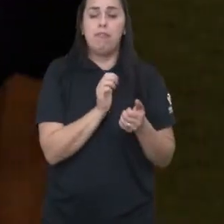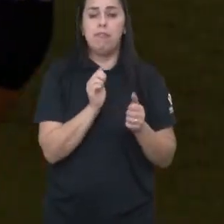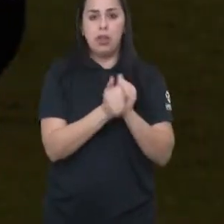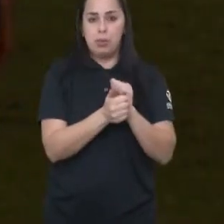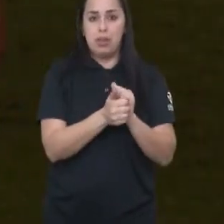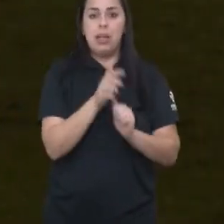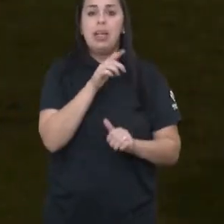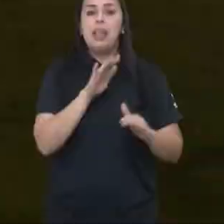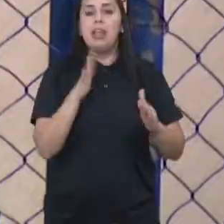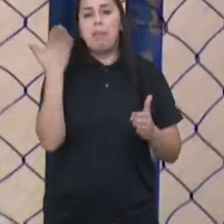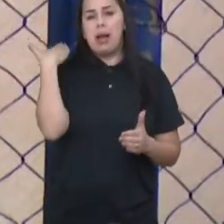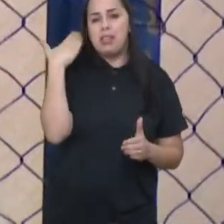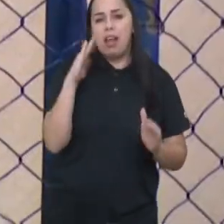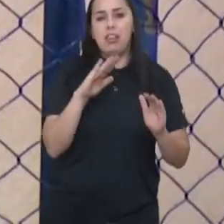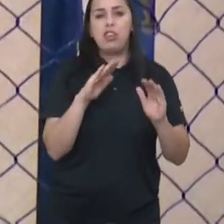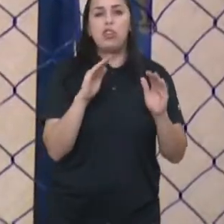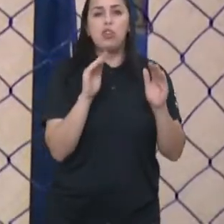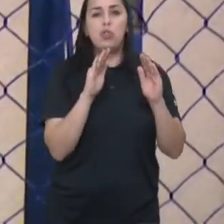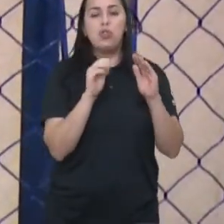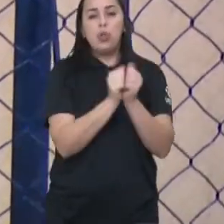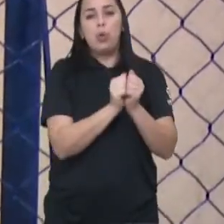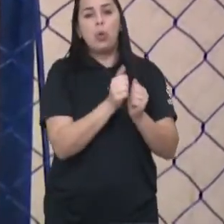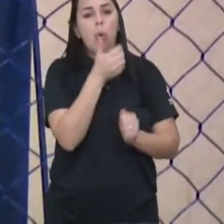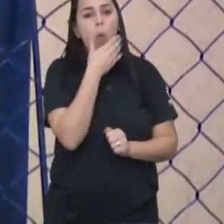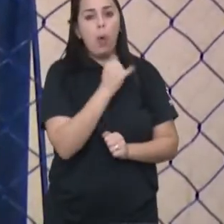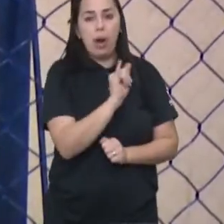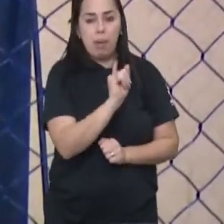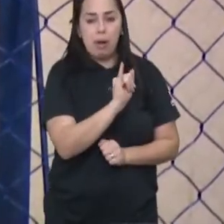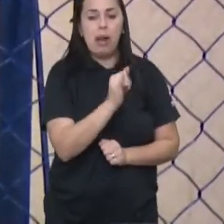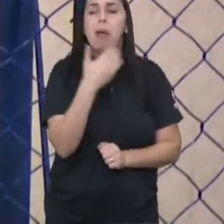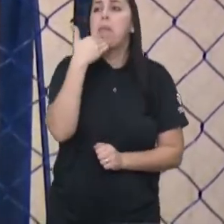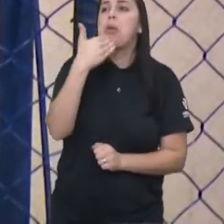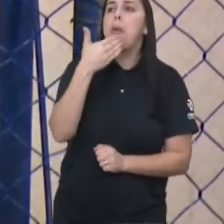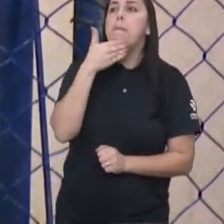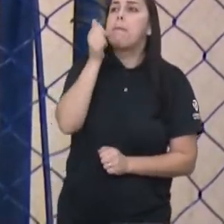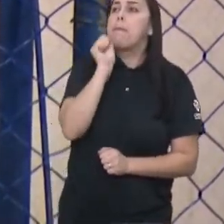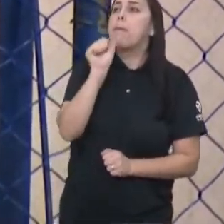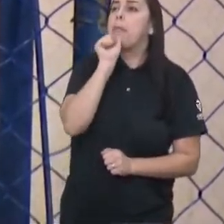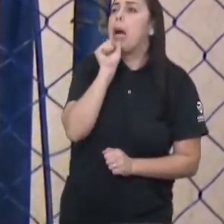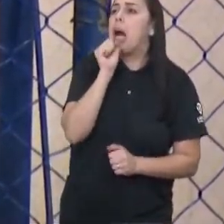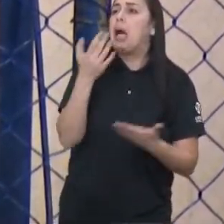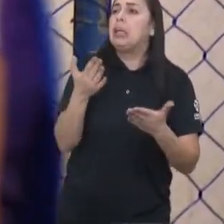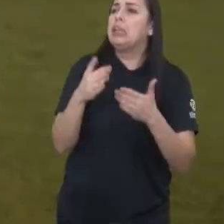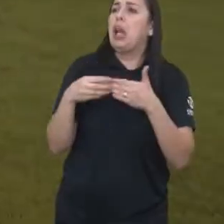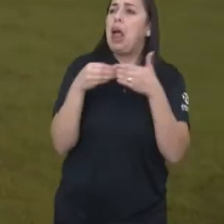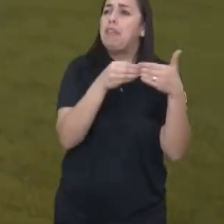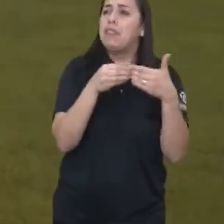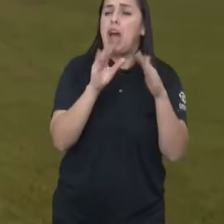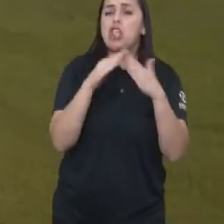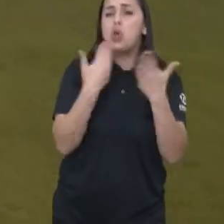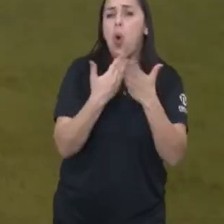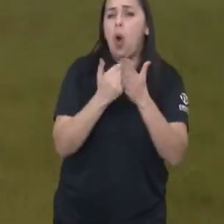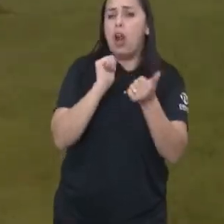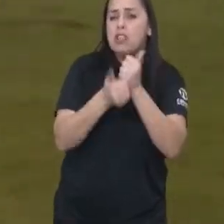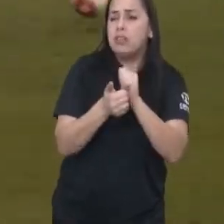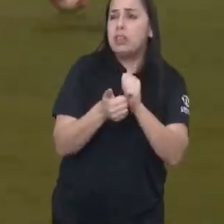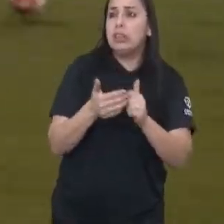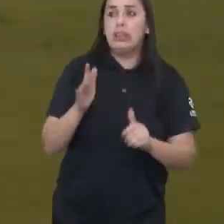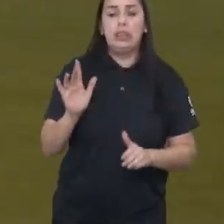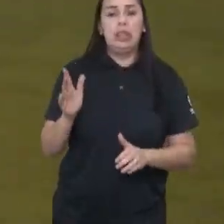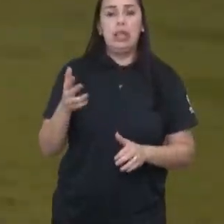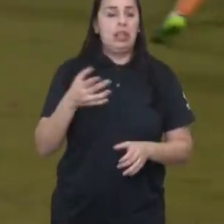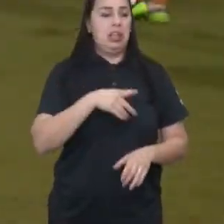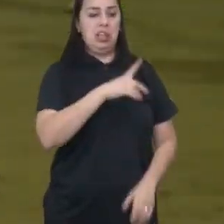jogava com o irmão em casa mesmo quando pediu para os pais colocar em uma escola ouviu que era coisa para menino já adulta